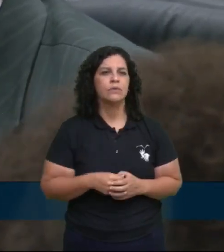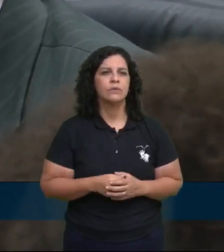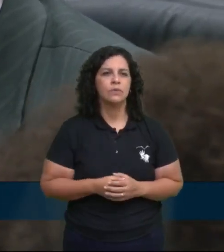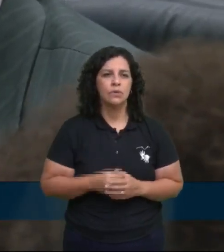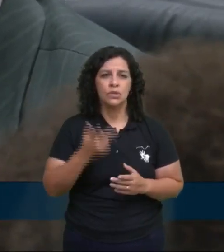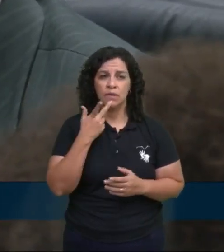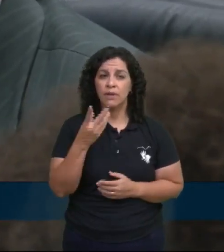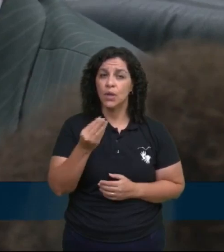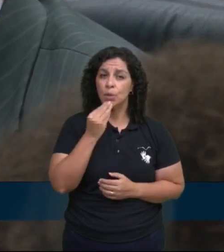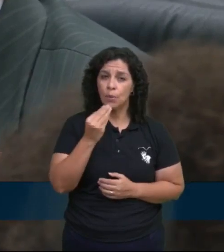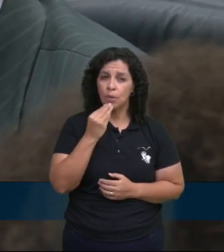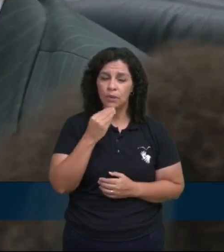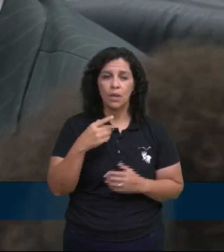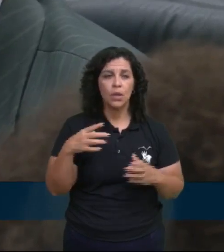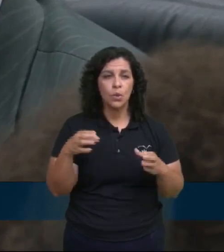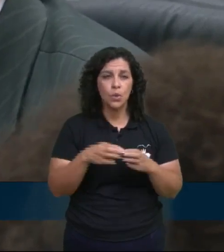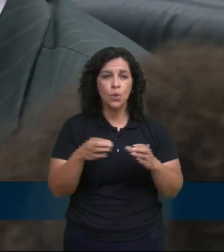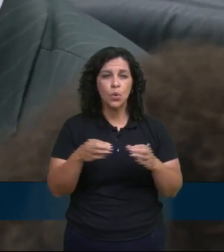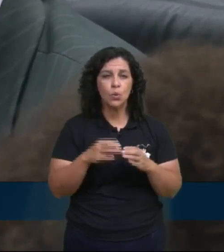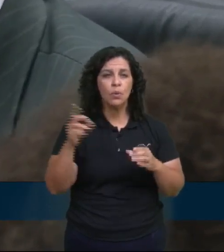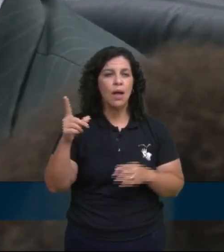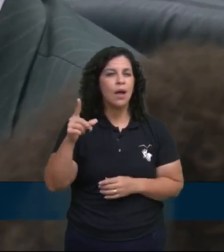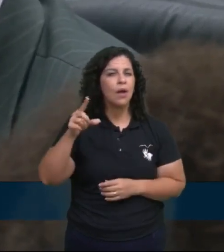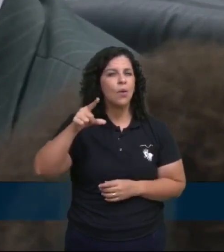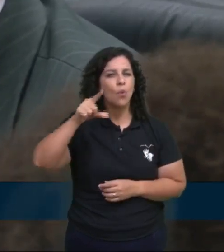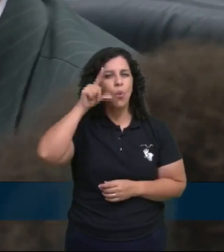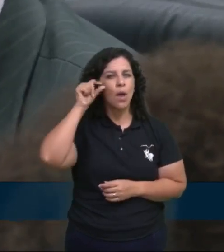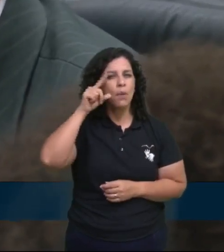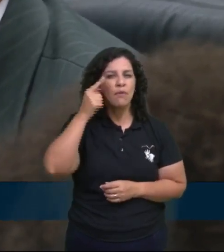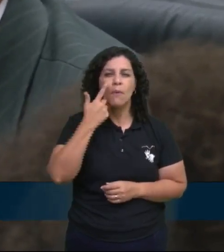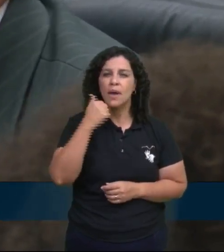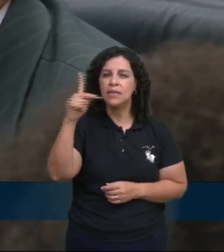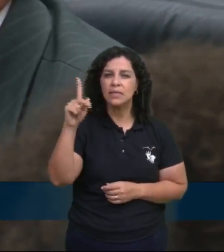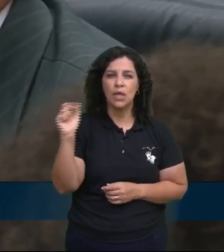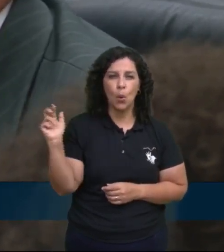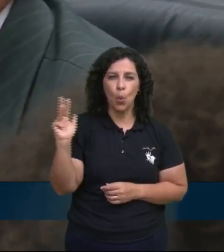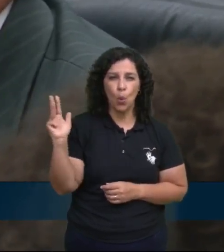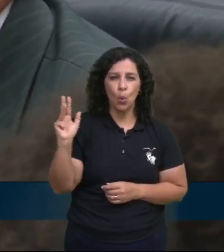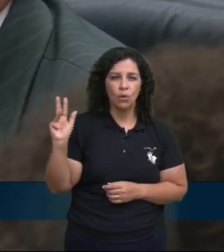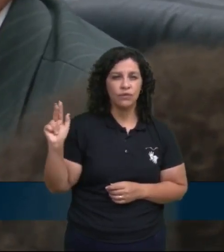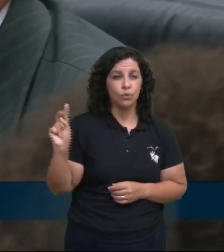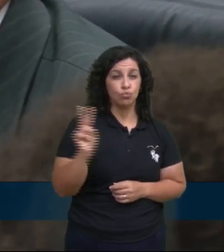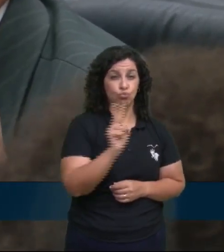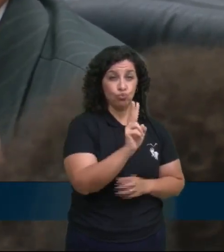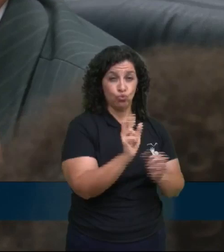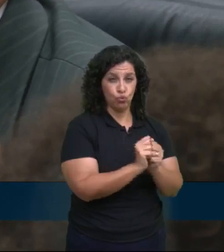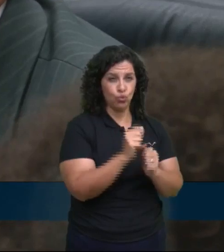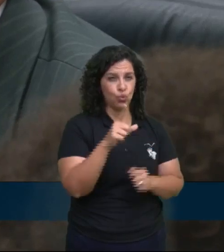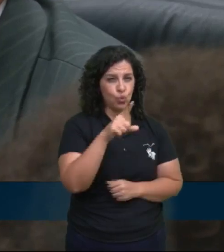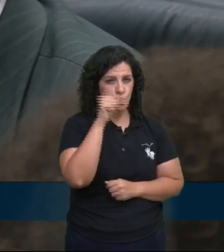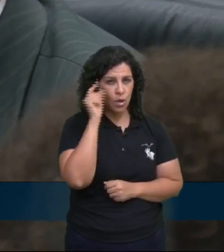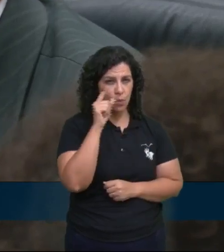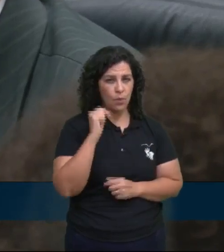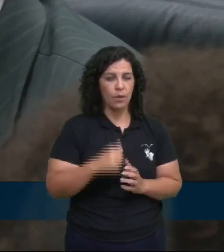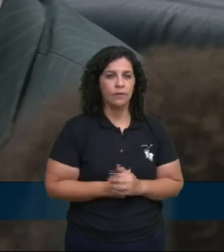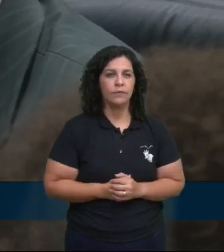numa oportunidade, num comício em Guarapuava. Ele nem estava presente, ainda ele e o Lula iriam a Guarapuava.